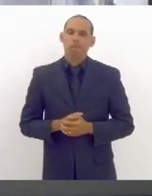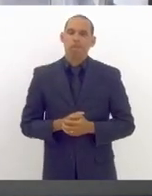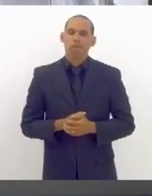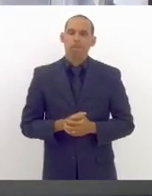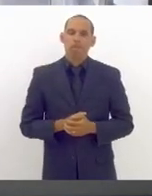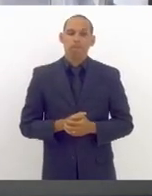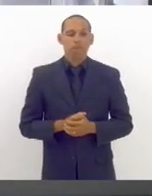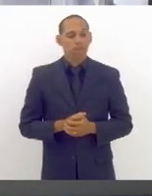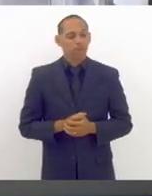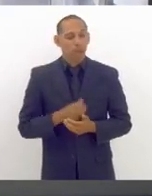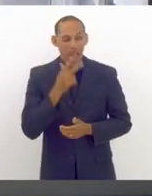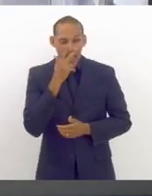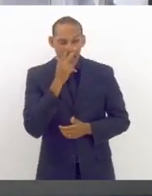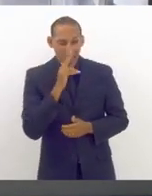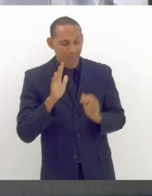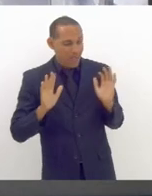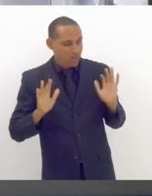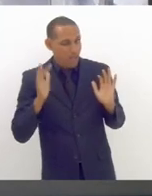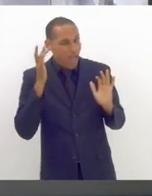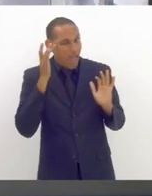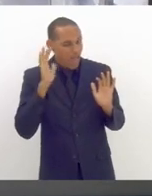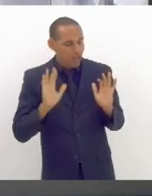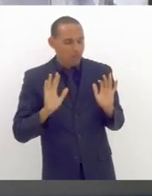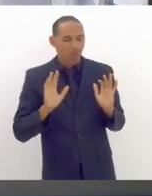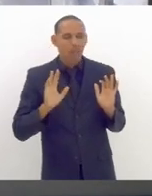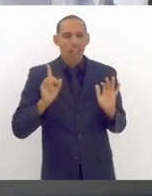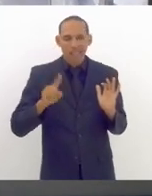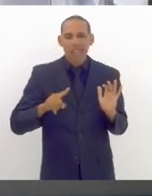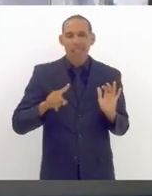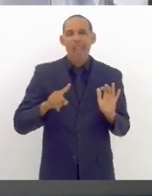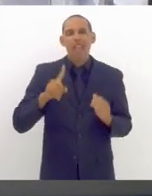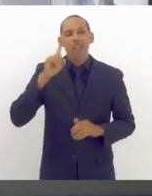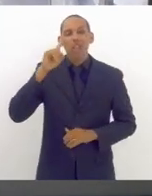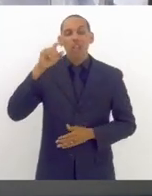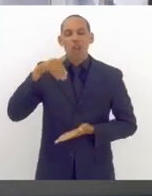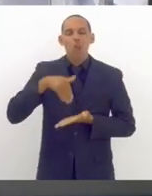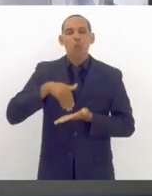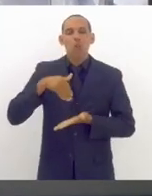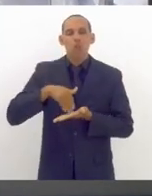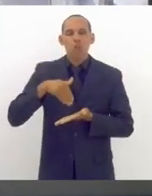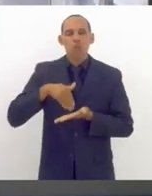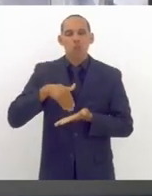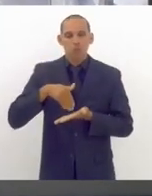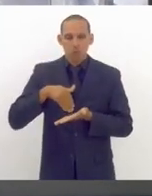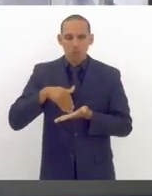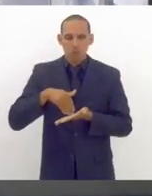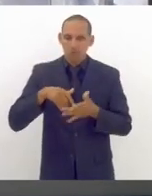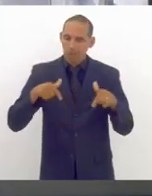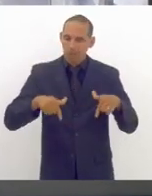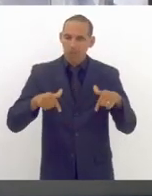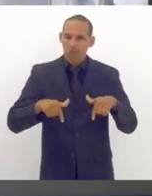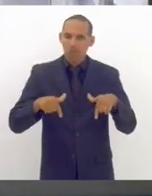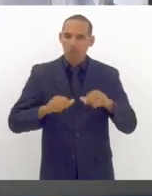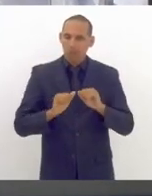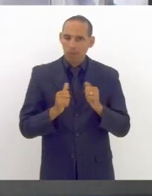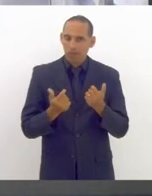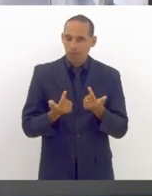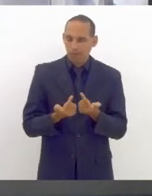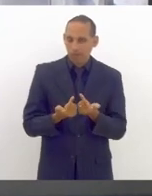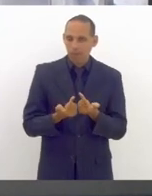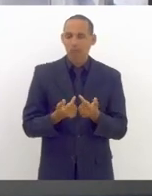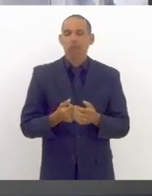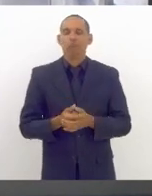em tese é o último dia de trabalho do Parlamento Fluminense em tese